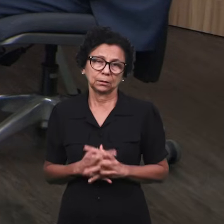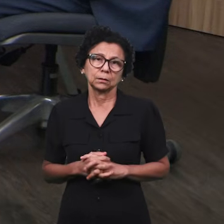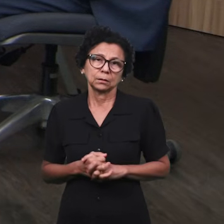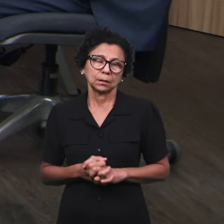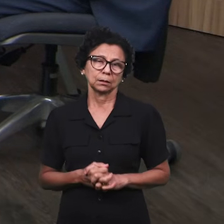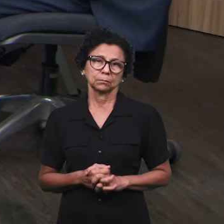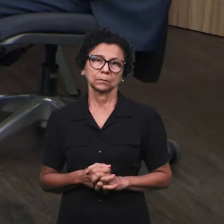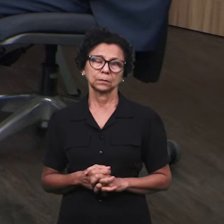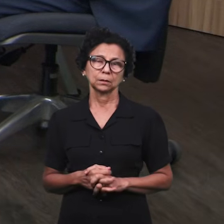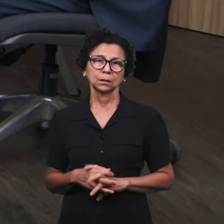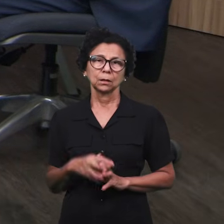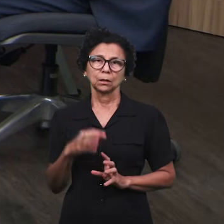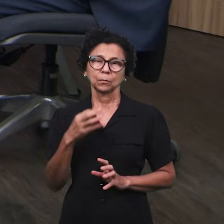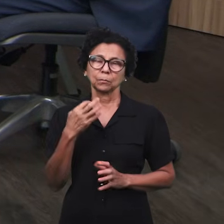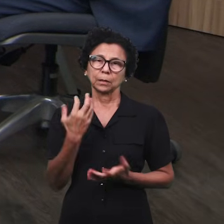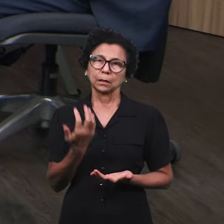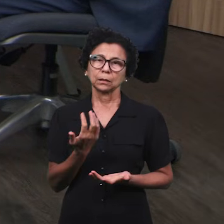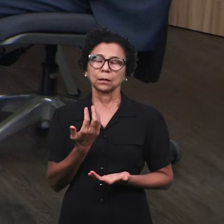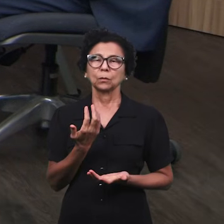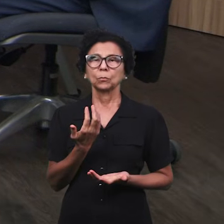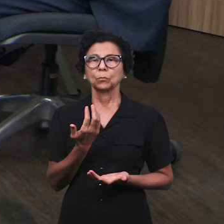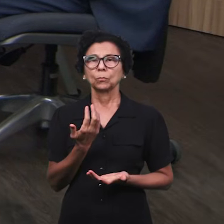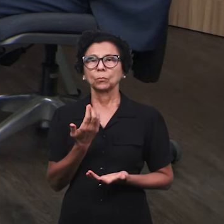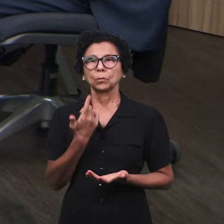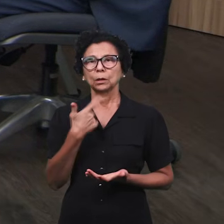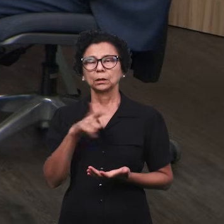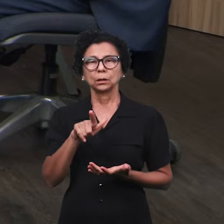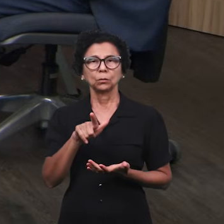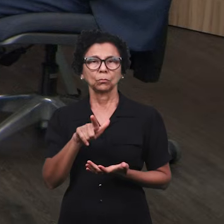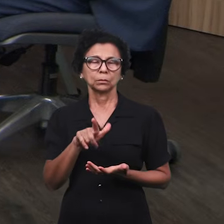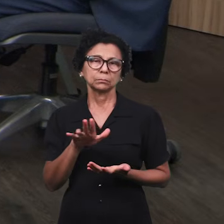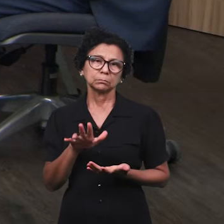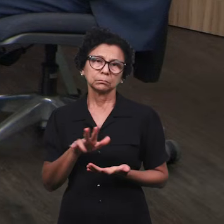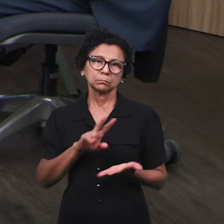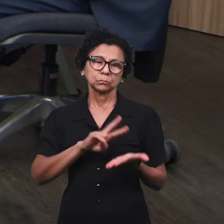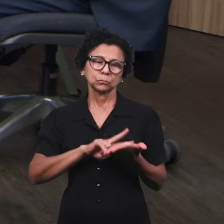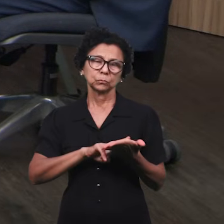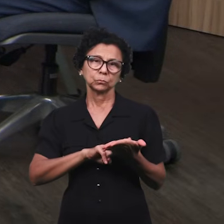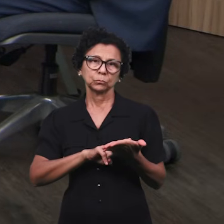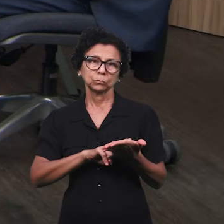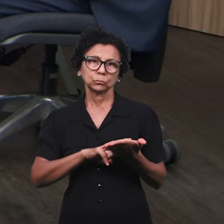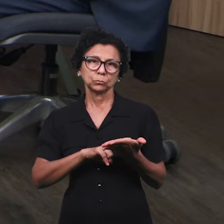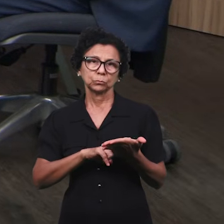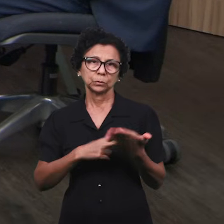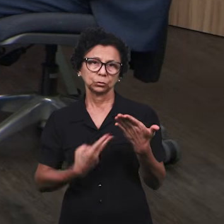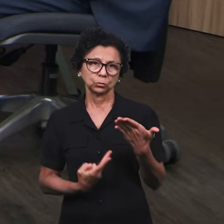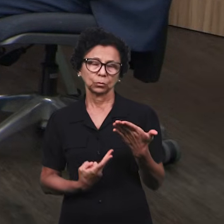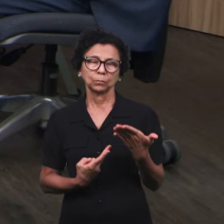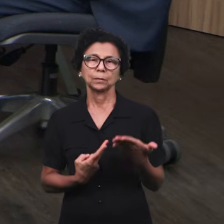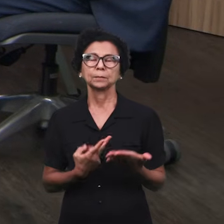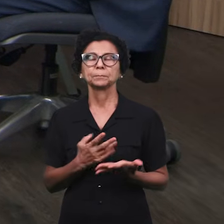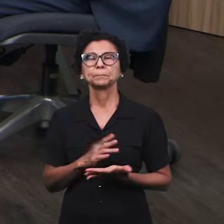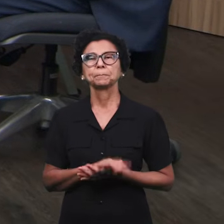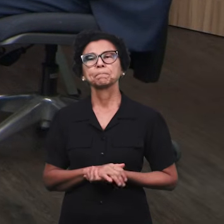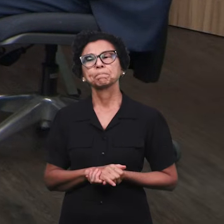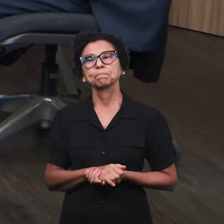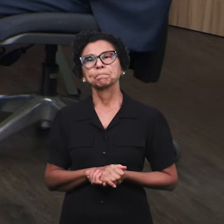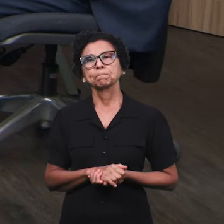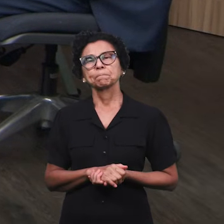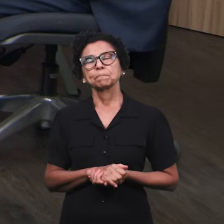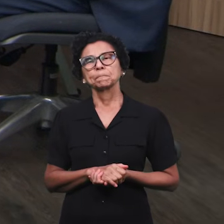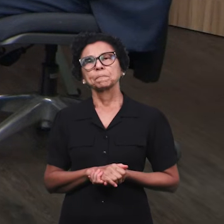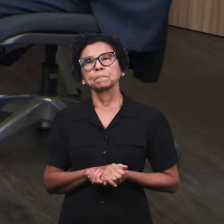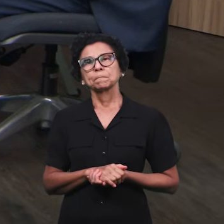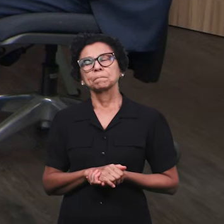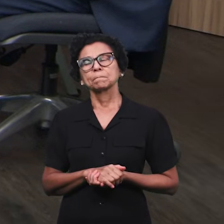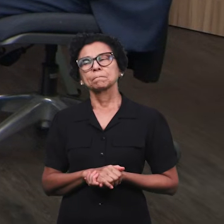que é o caso do que nós comentamos aqui, os desafios também existem,